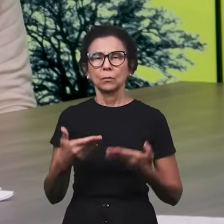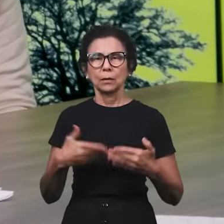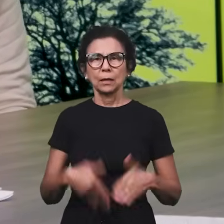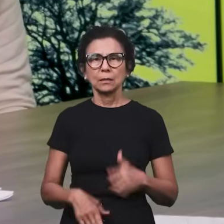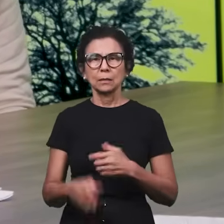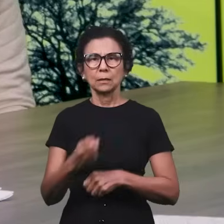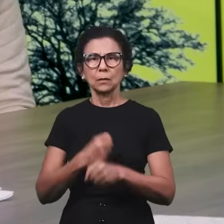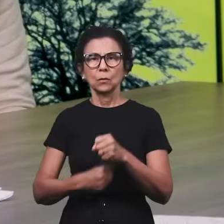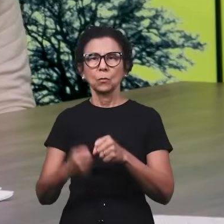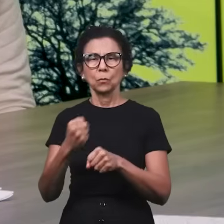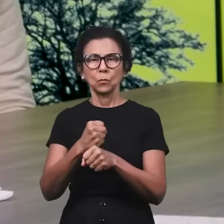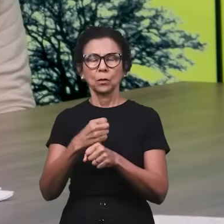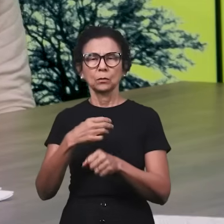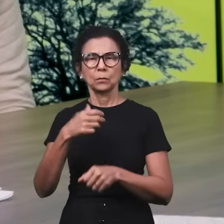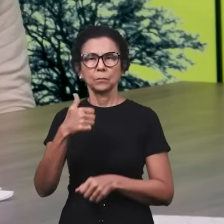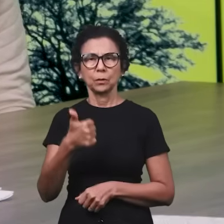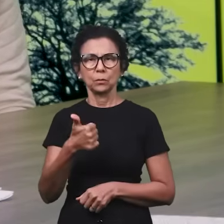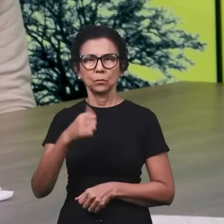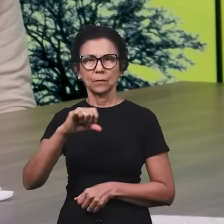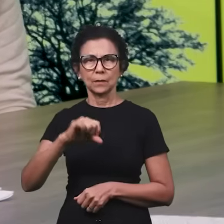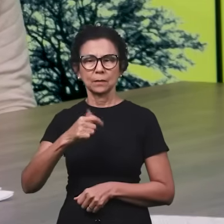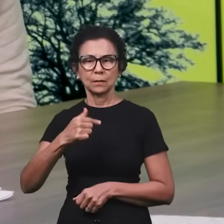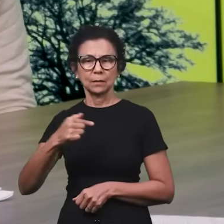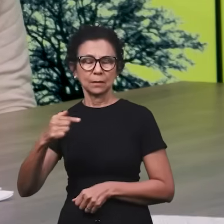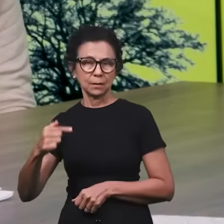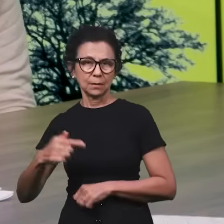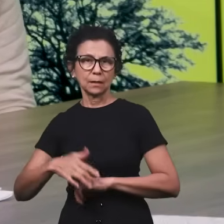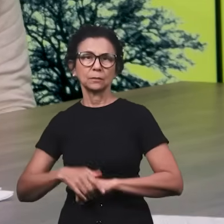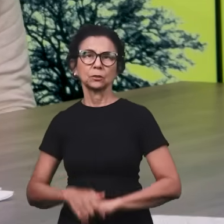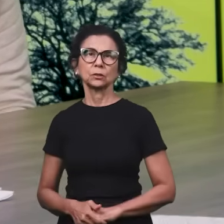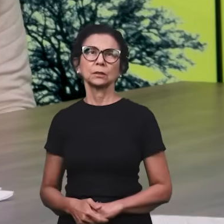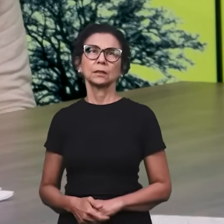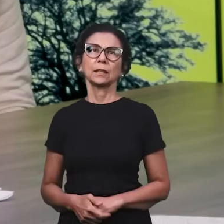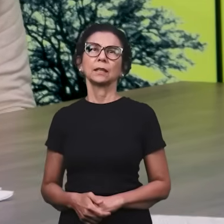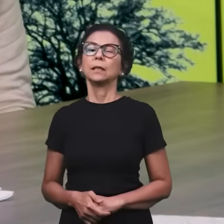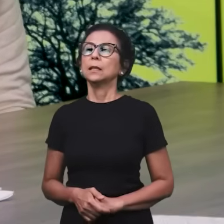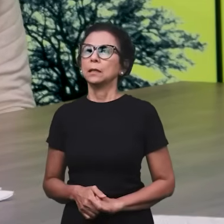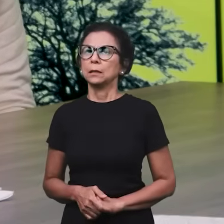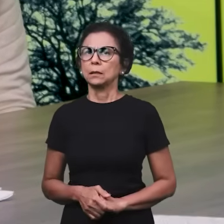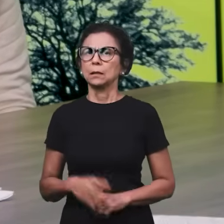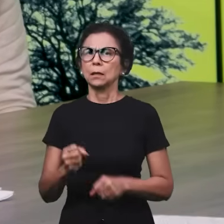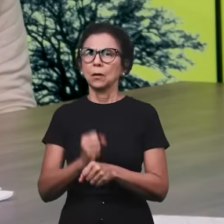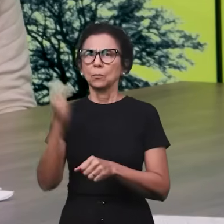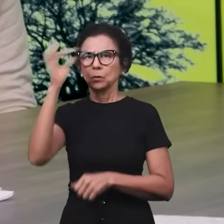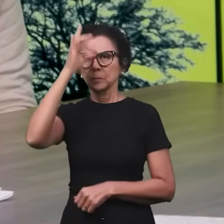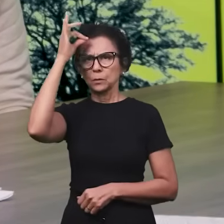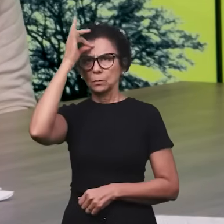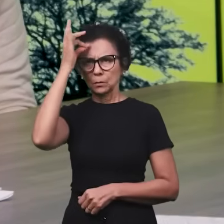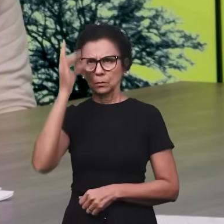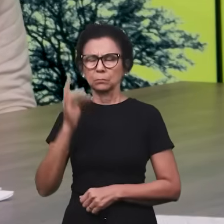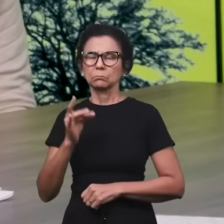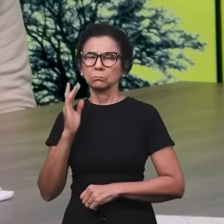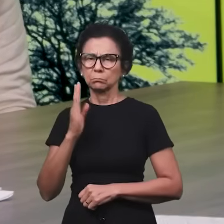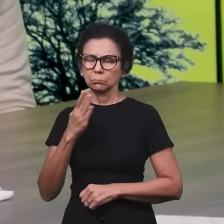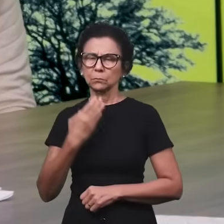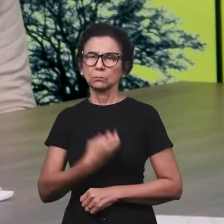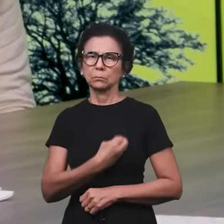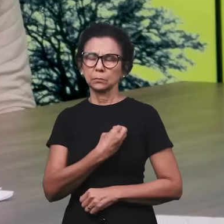Nasci em 1977 e a obra do Espírito Santo no nosso meio já estava em